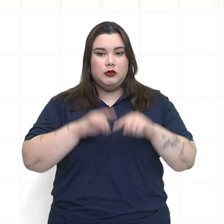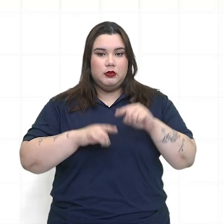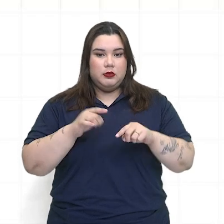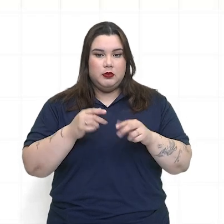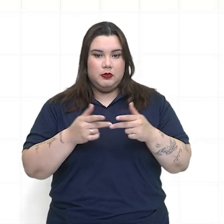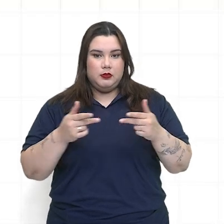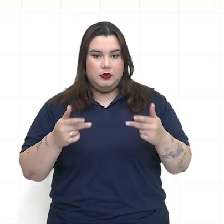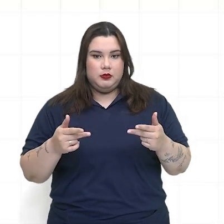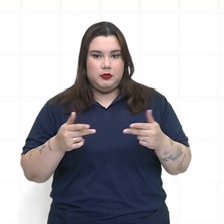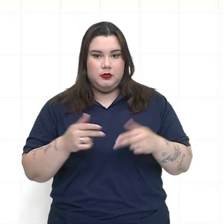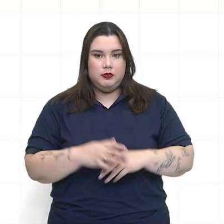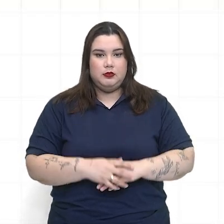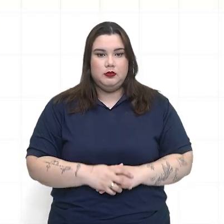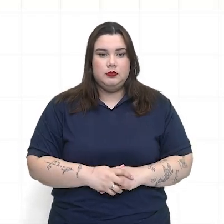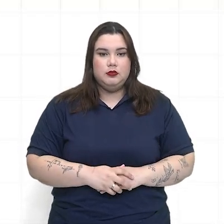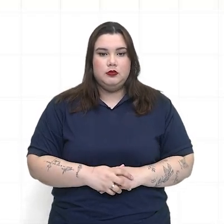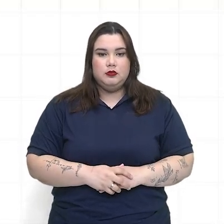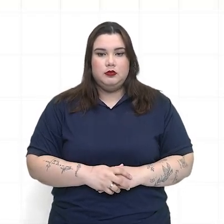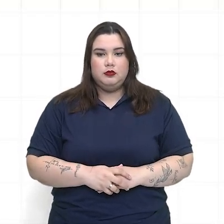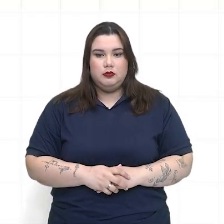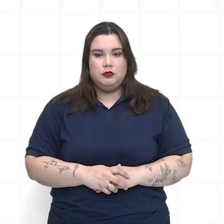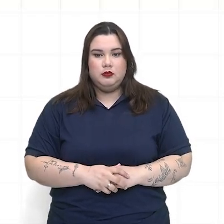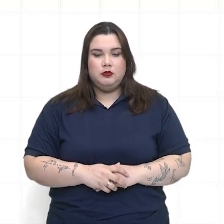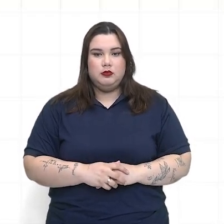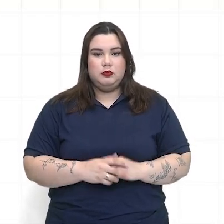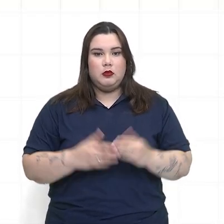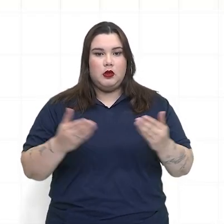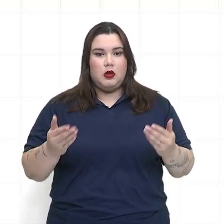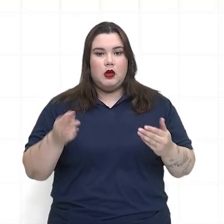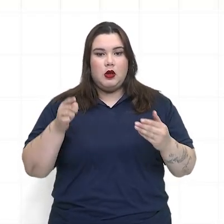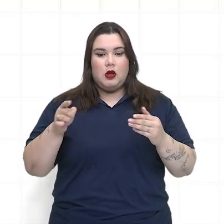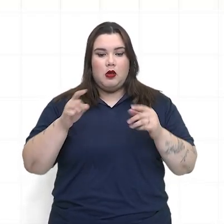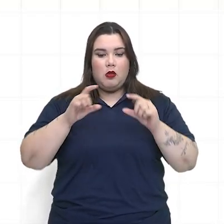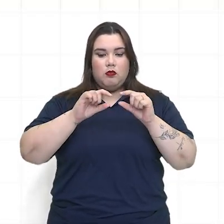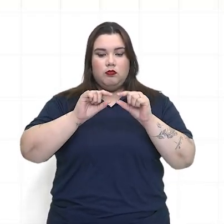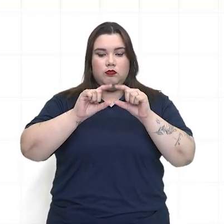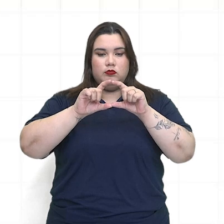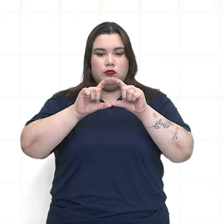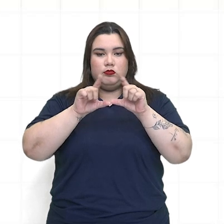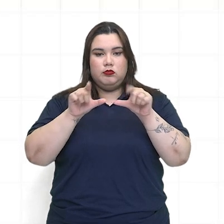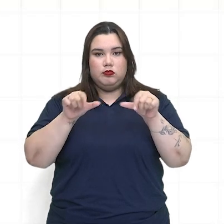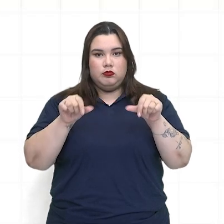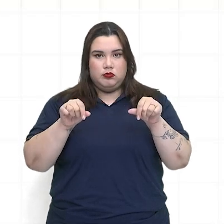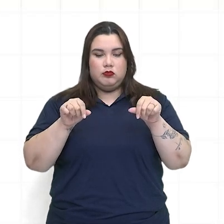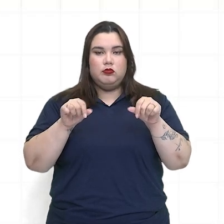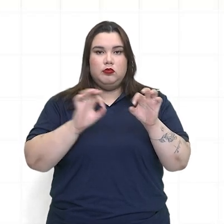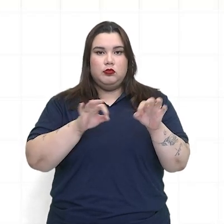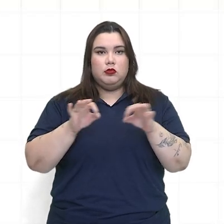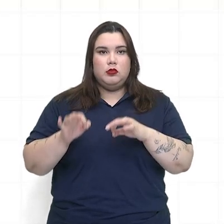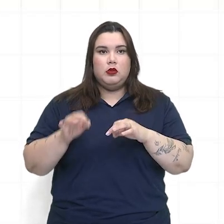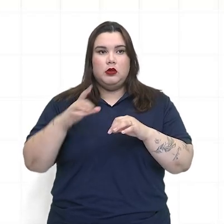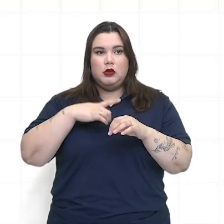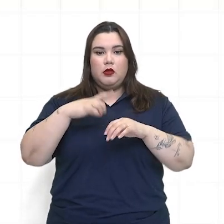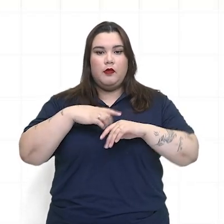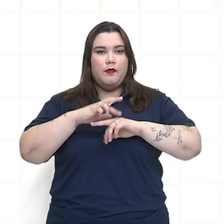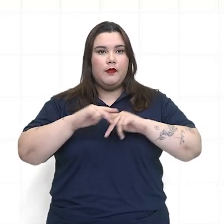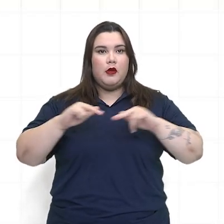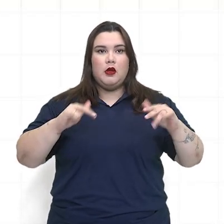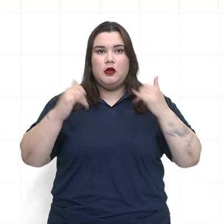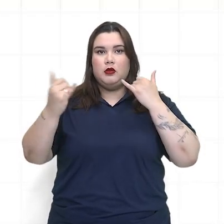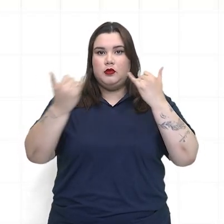equipamento para fazer a medida do ângulo, que é conhecido como transferidor. Vejam que ele tem